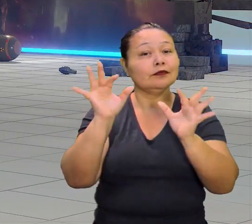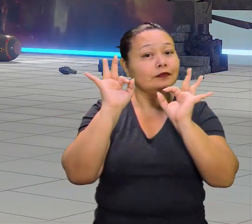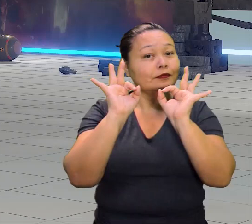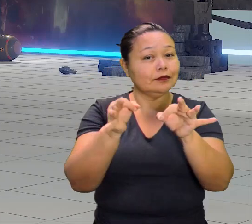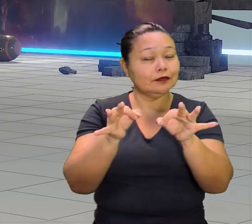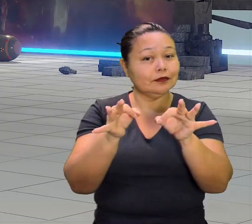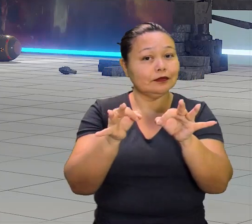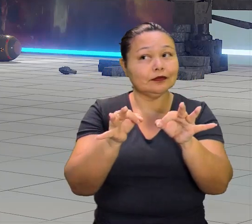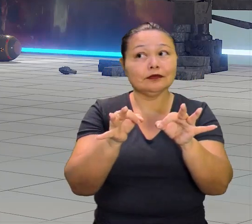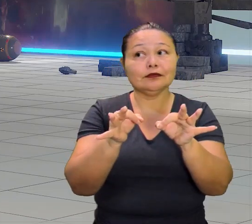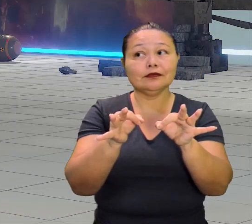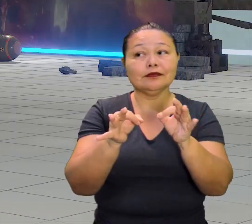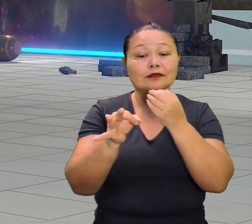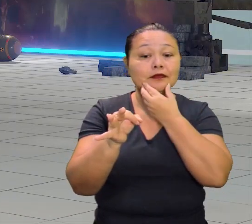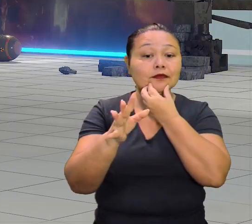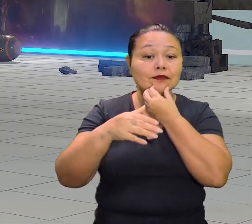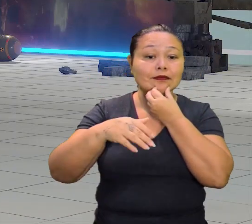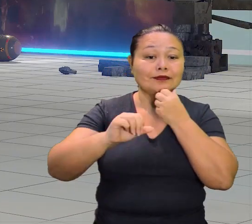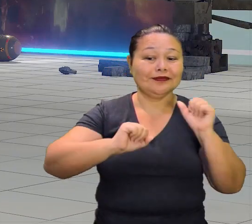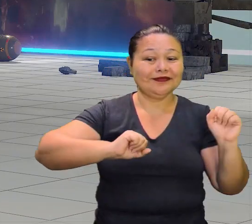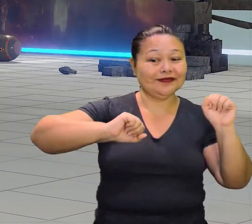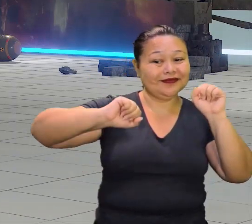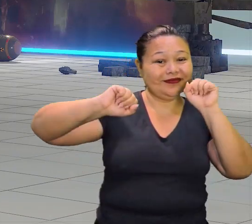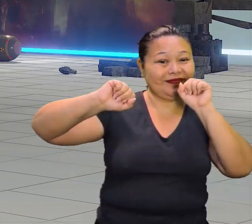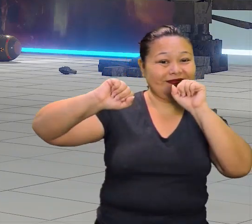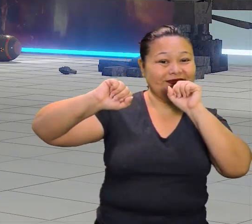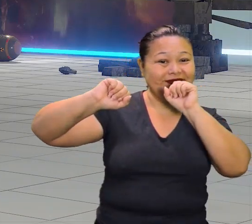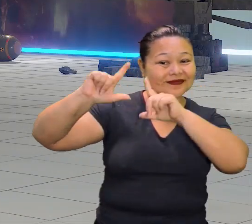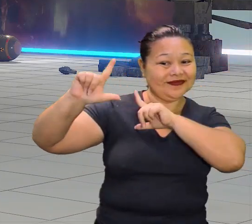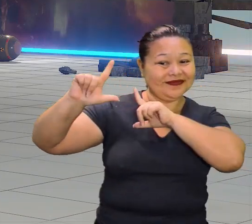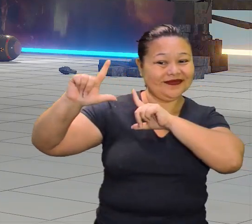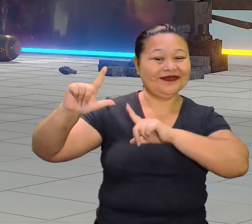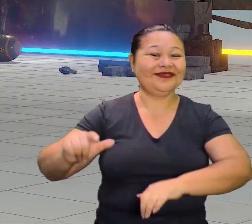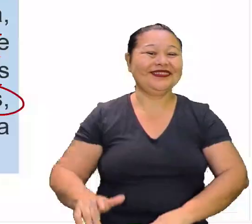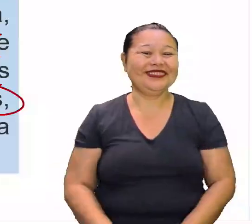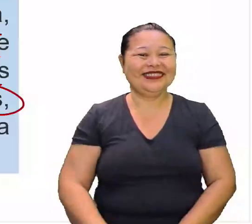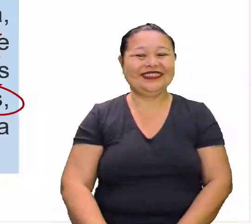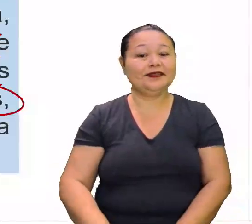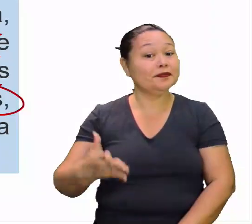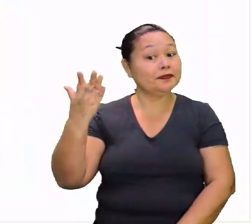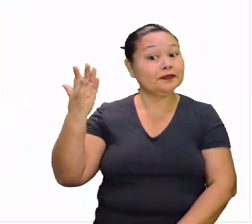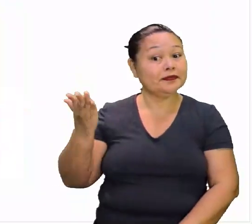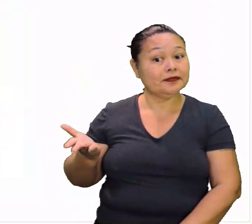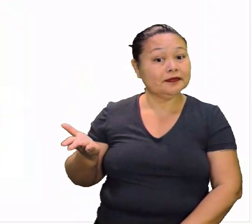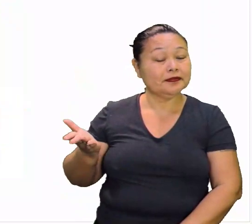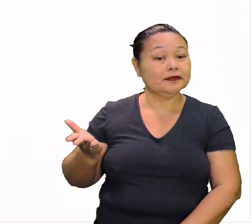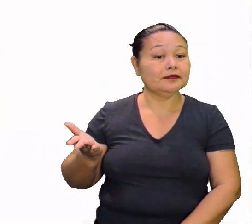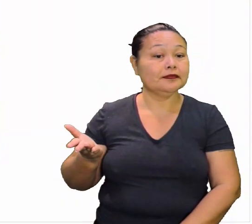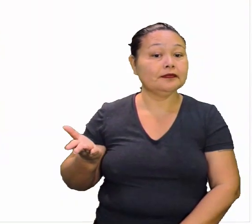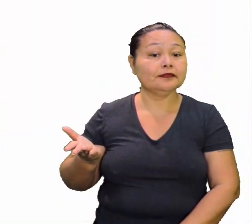Certinho? Então, joga para mim na tela. Olha lá.